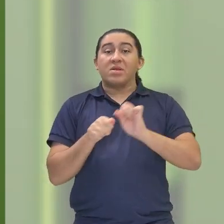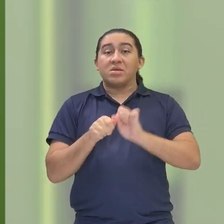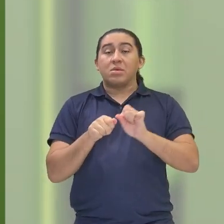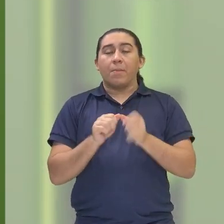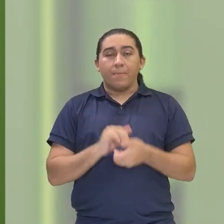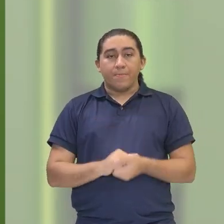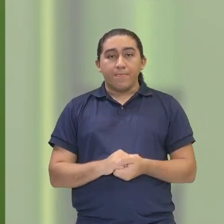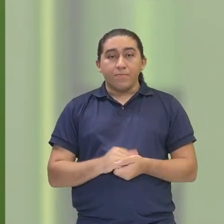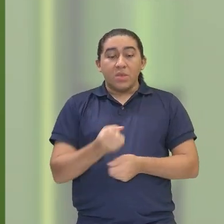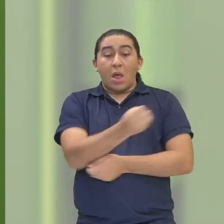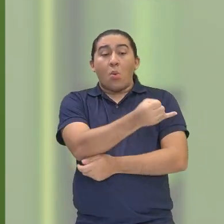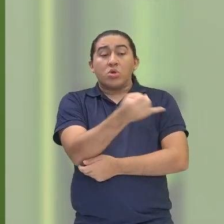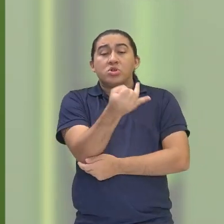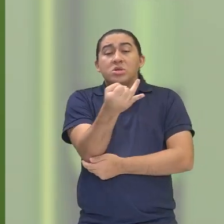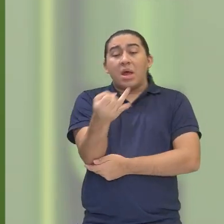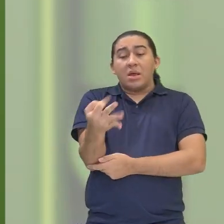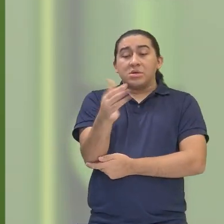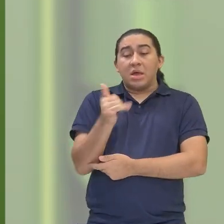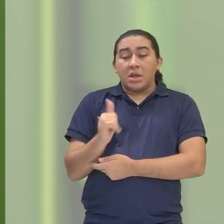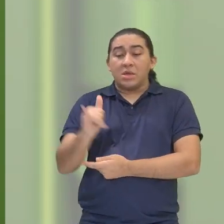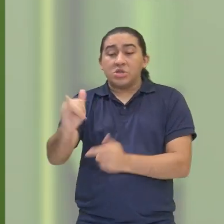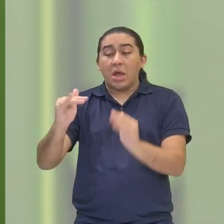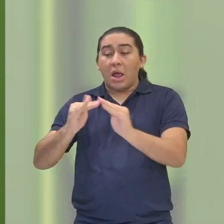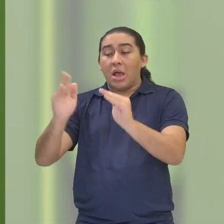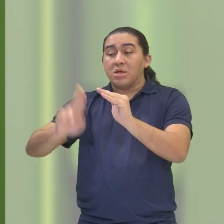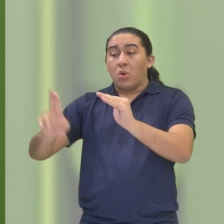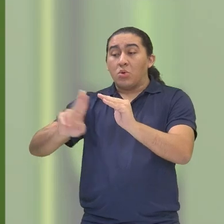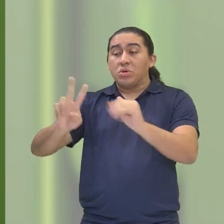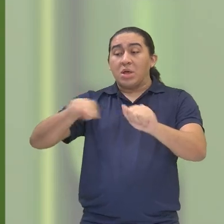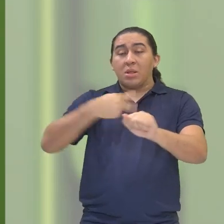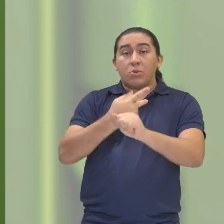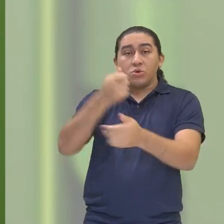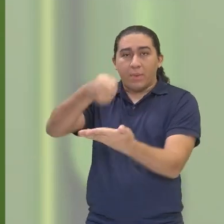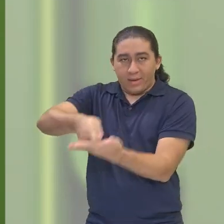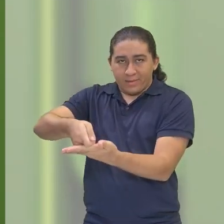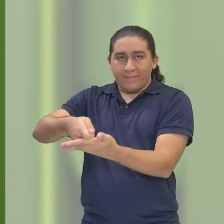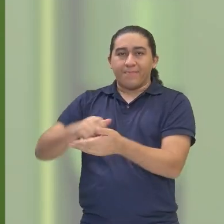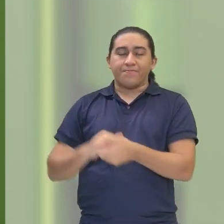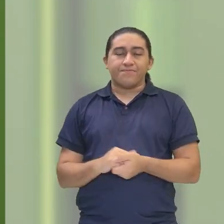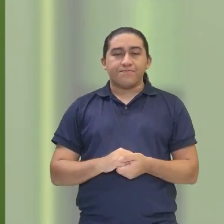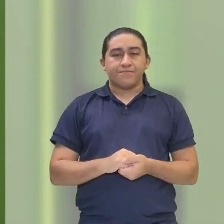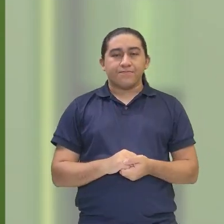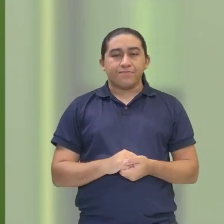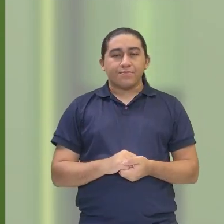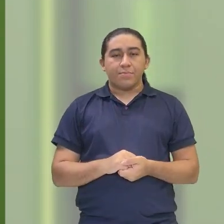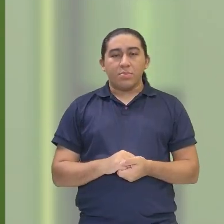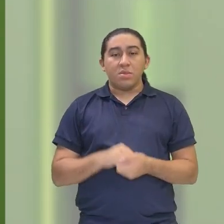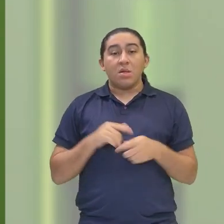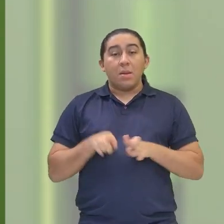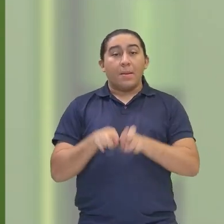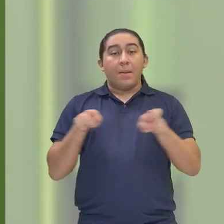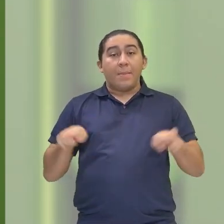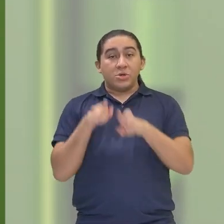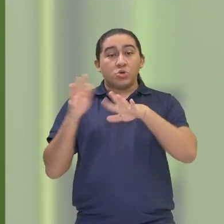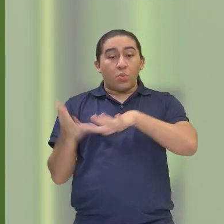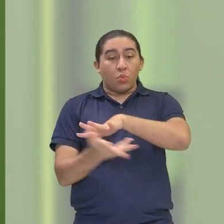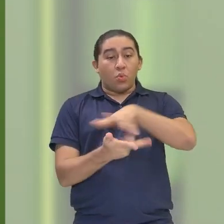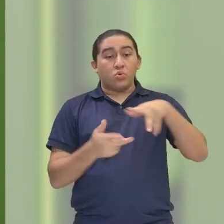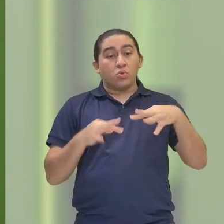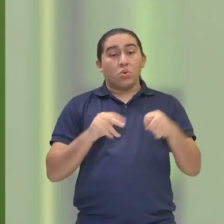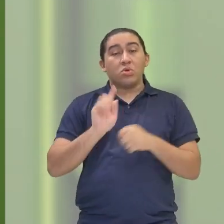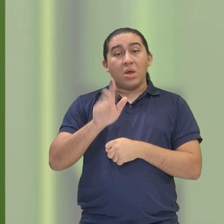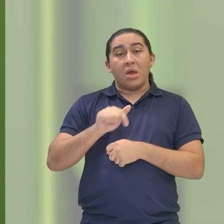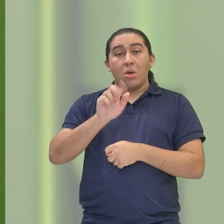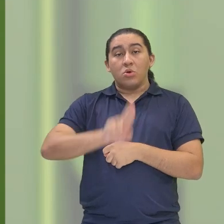dos consumidores a energia que lhe é fornecida. Mas a unidade de energia internacional é o Joule,